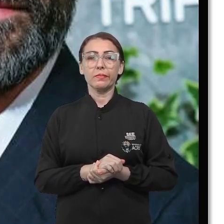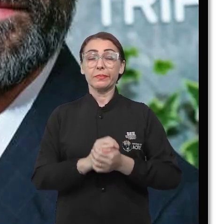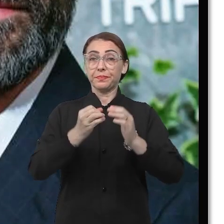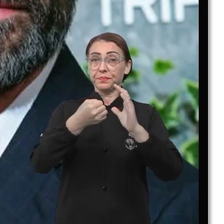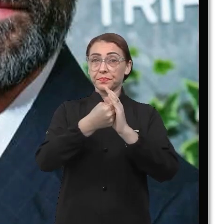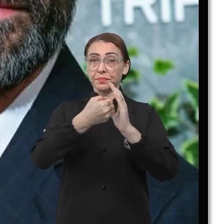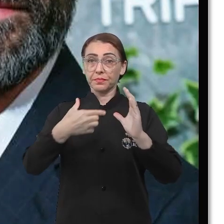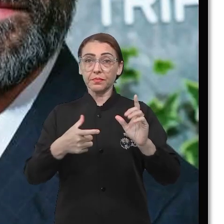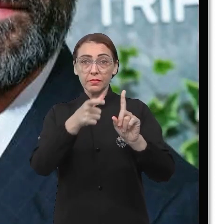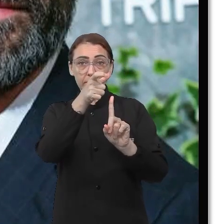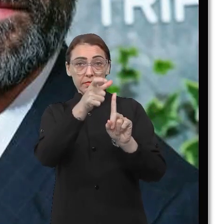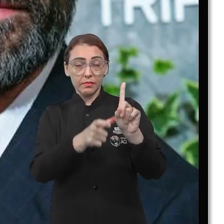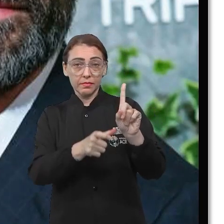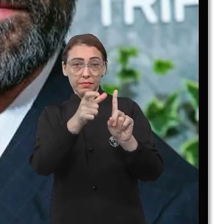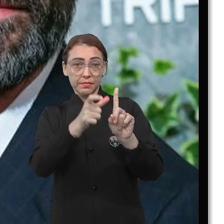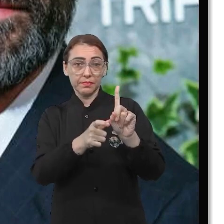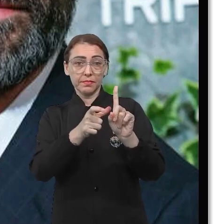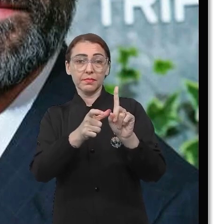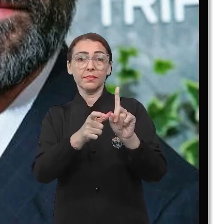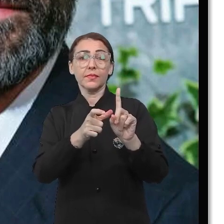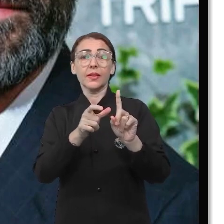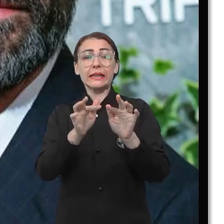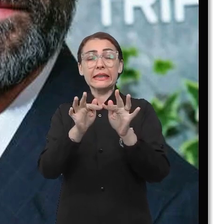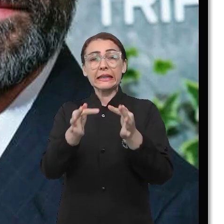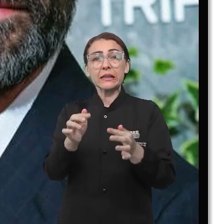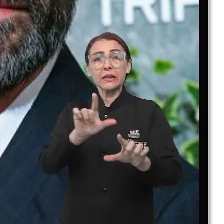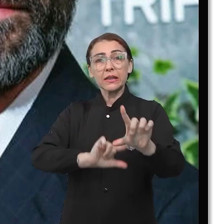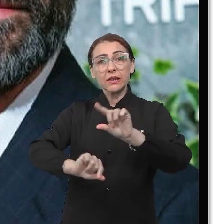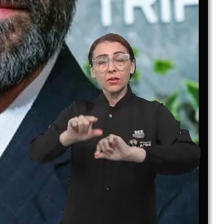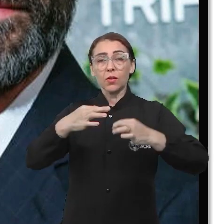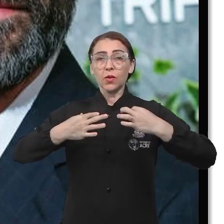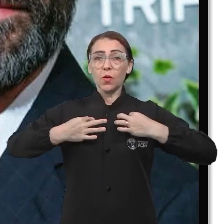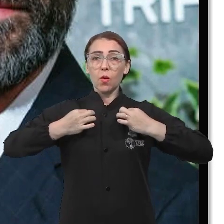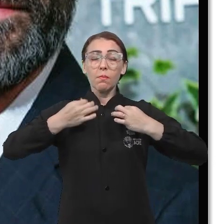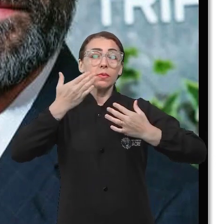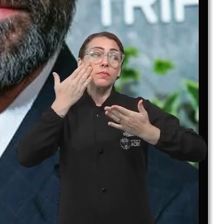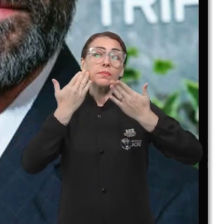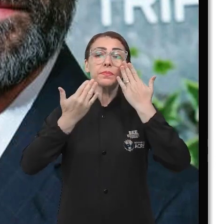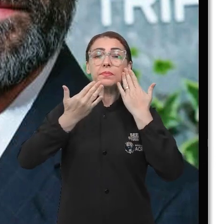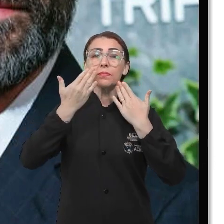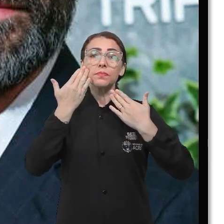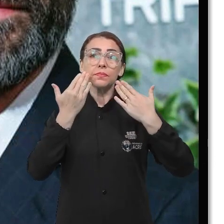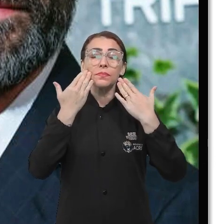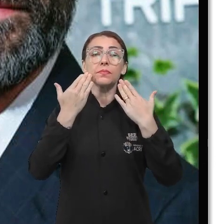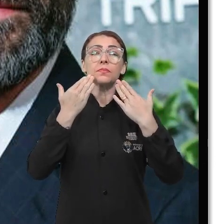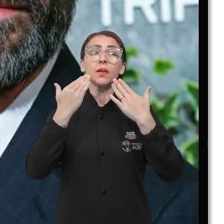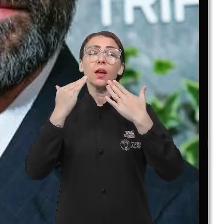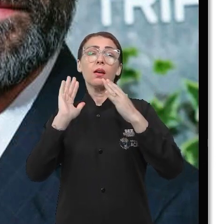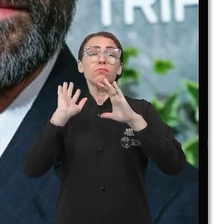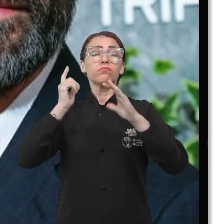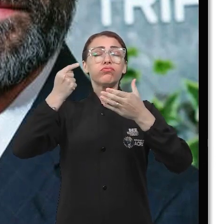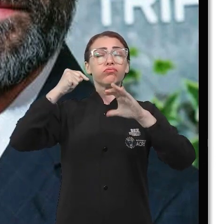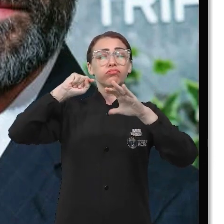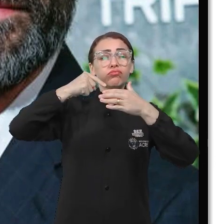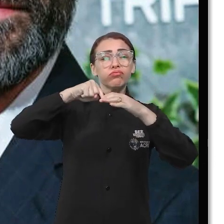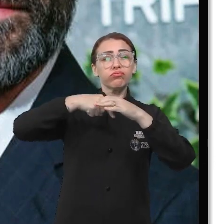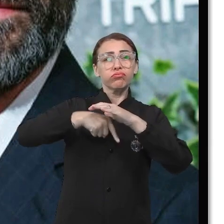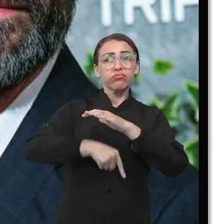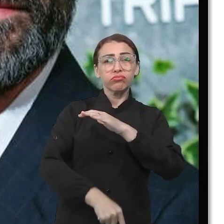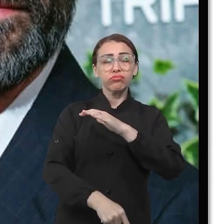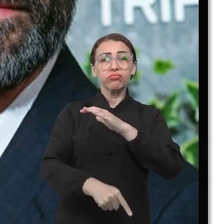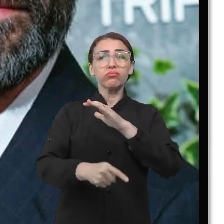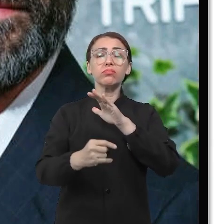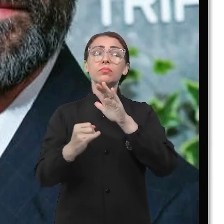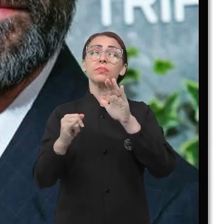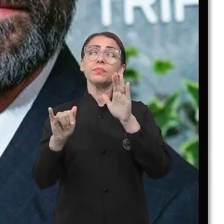A caracterização vai muito além da simples escolha de figurinos e maquiagem. É uma imersão profunda na